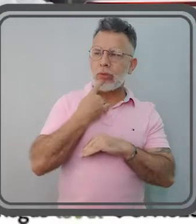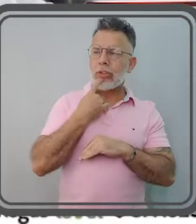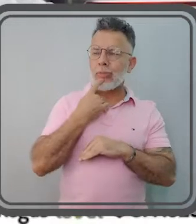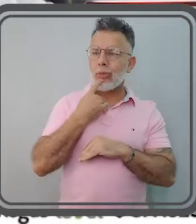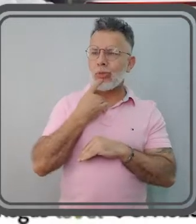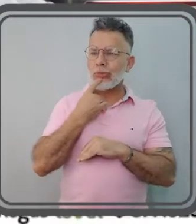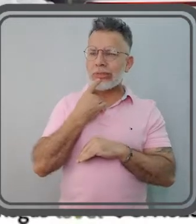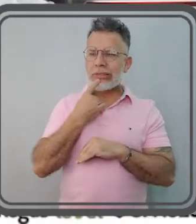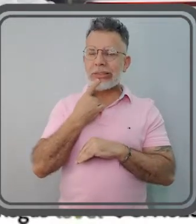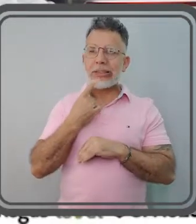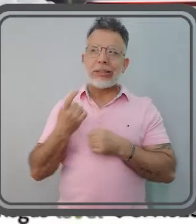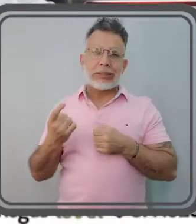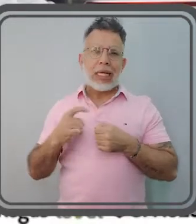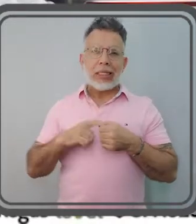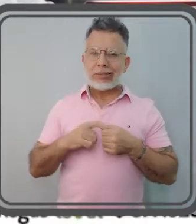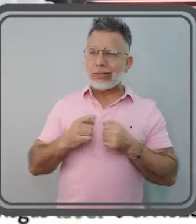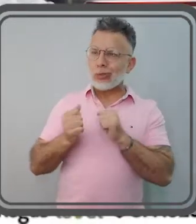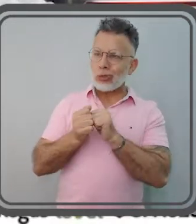fornecedor,